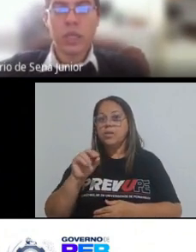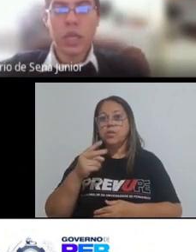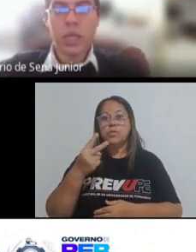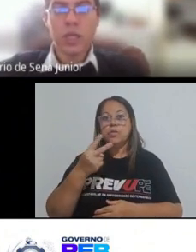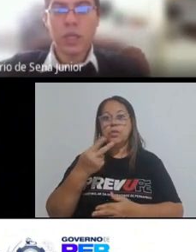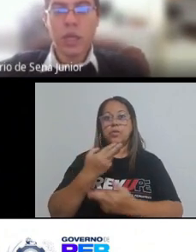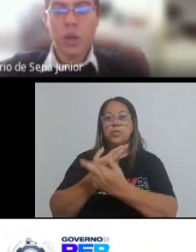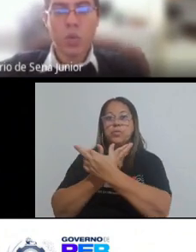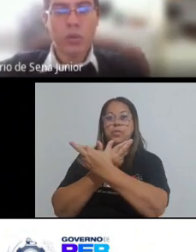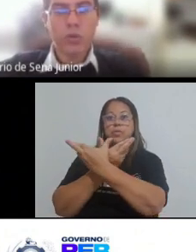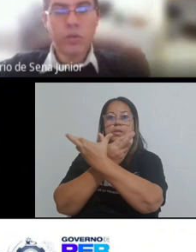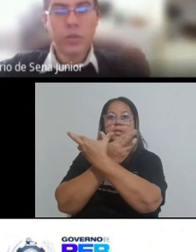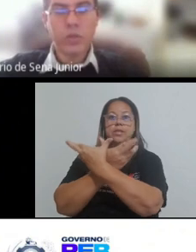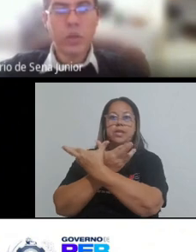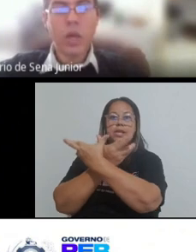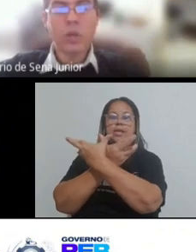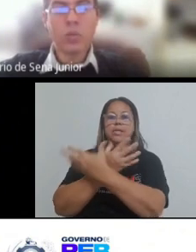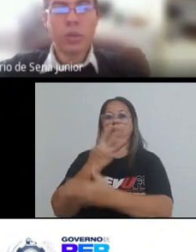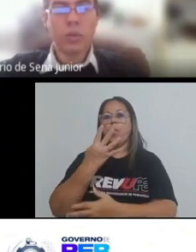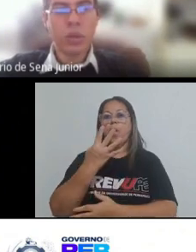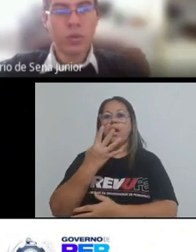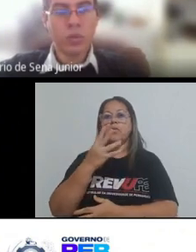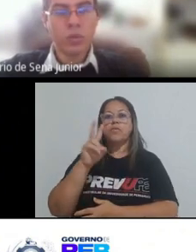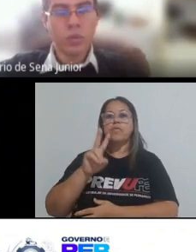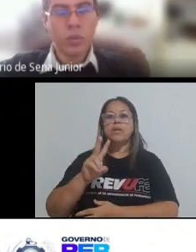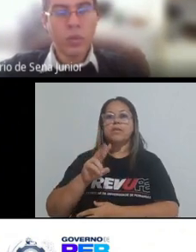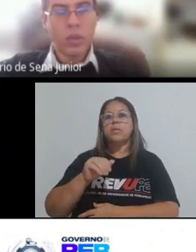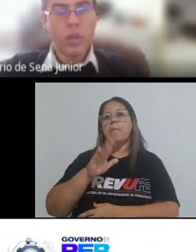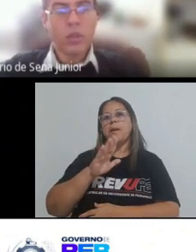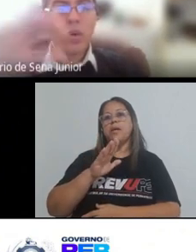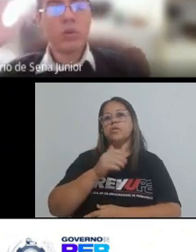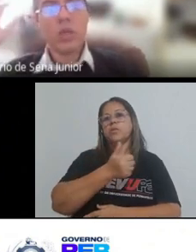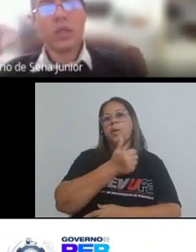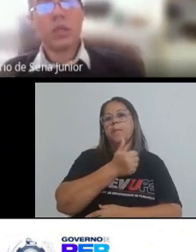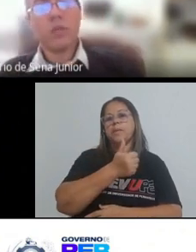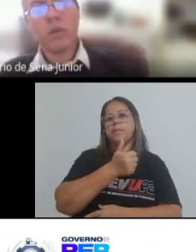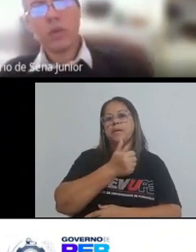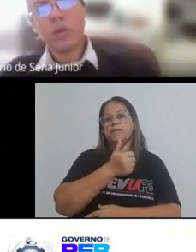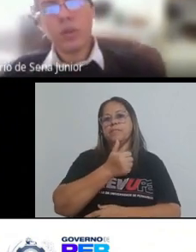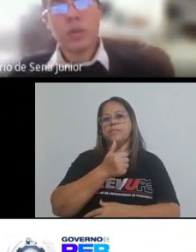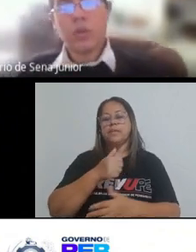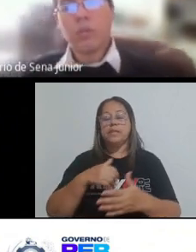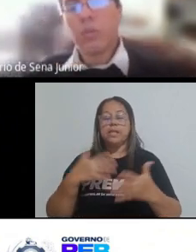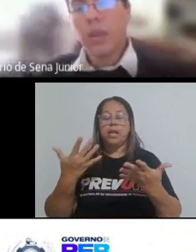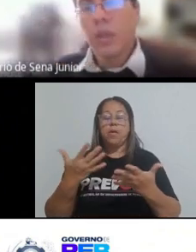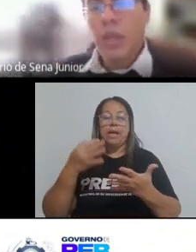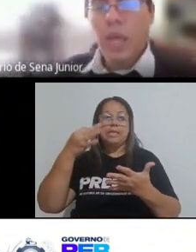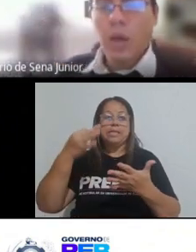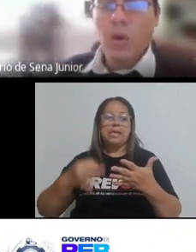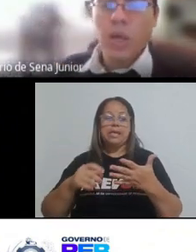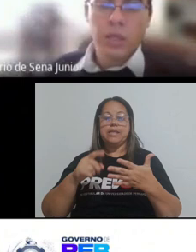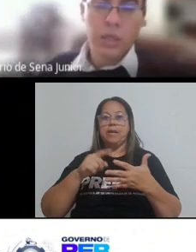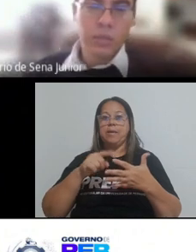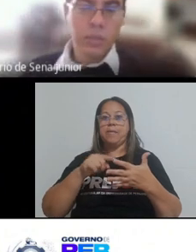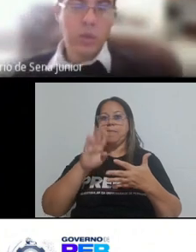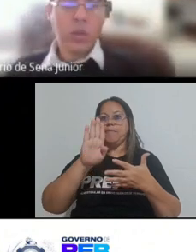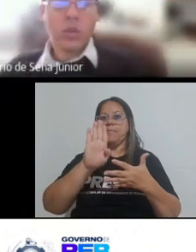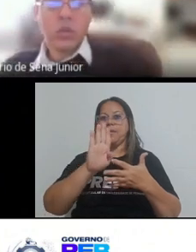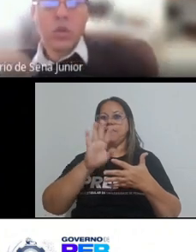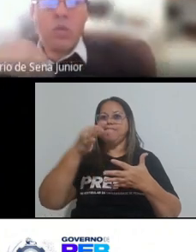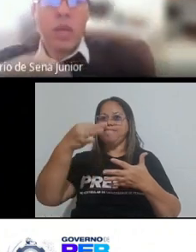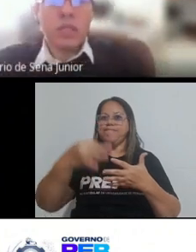satélite é 4 vezes o raio do primeiro. Então, a alternativa B é a correta.